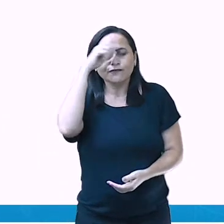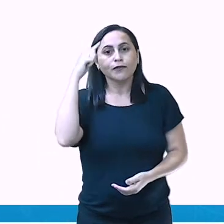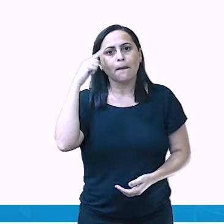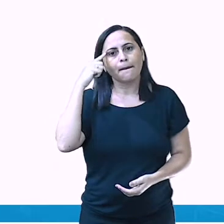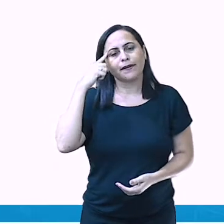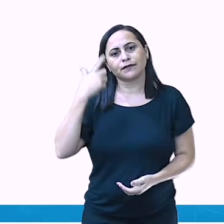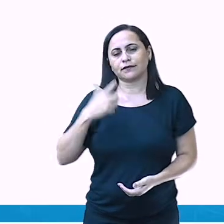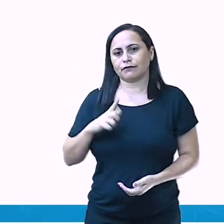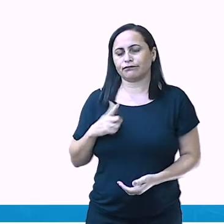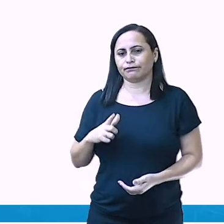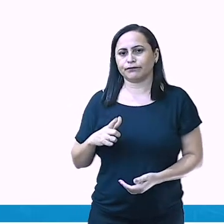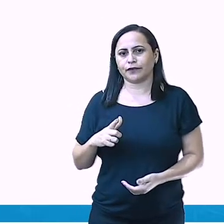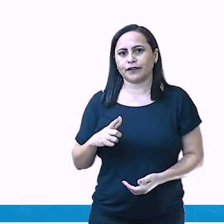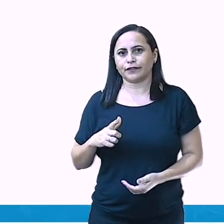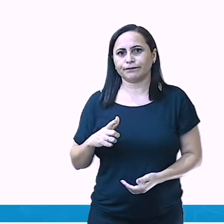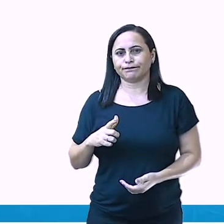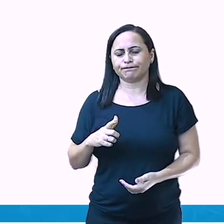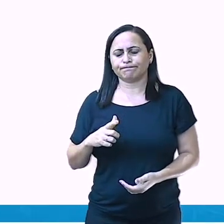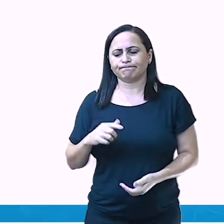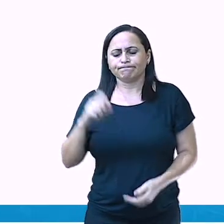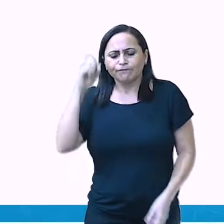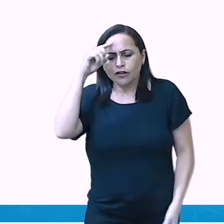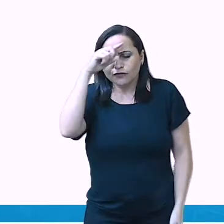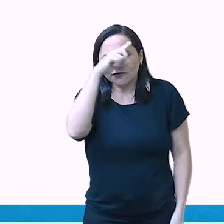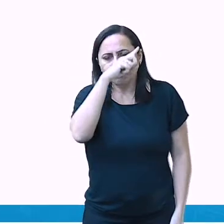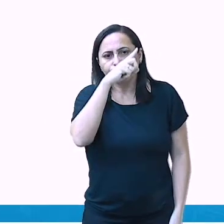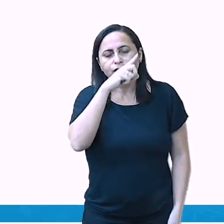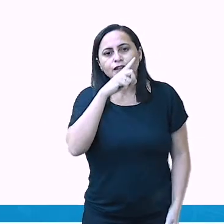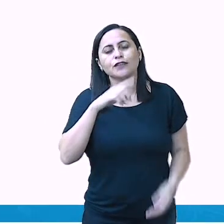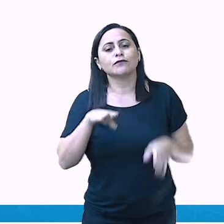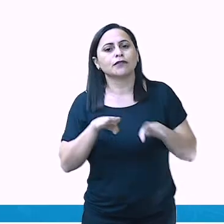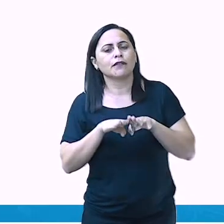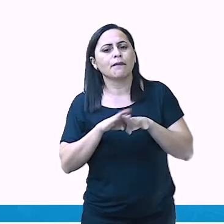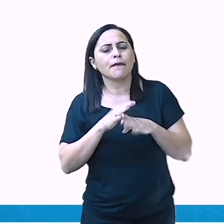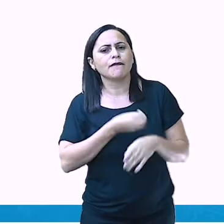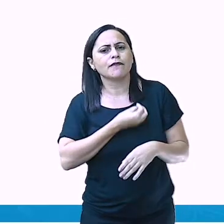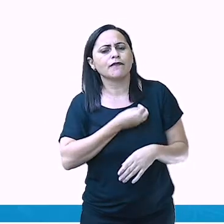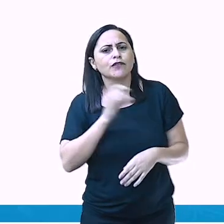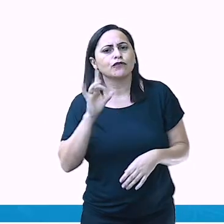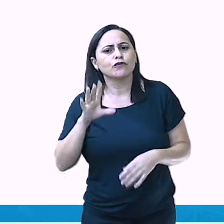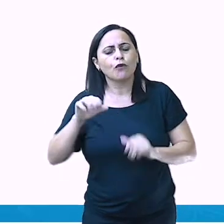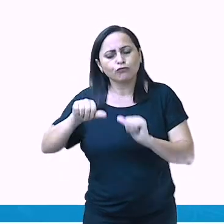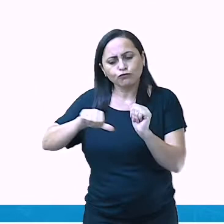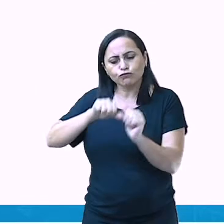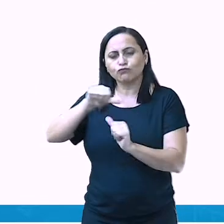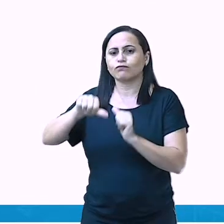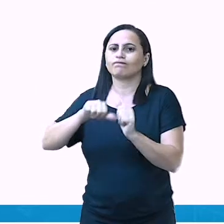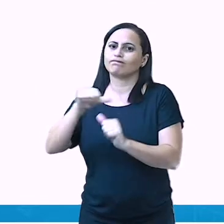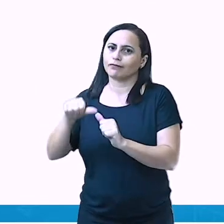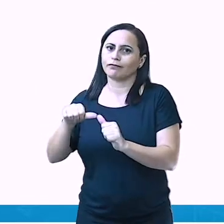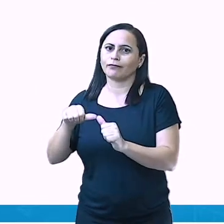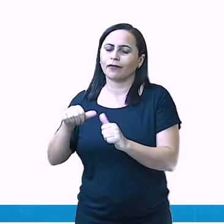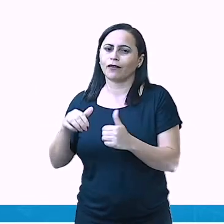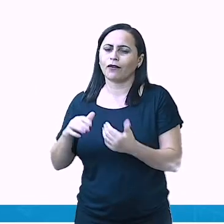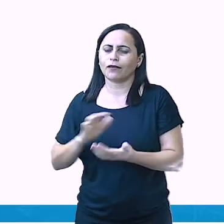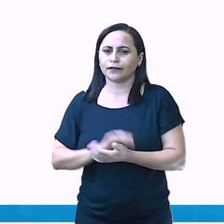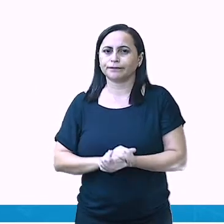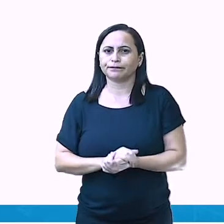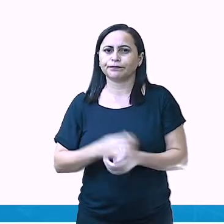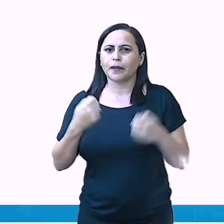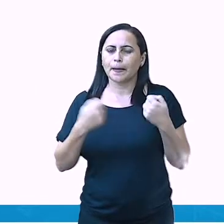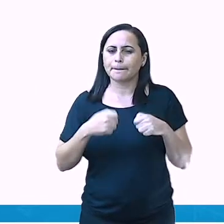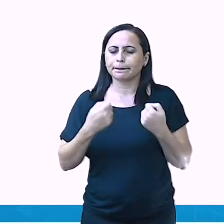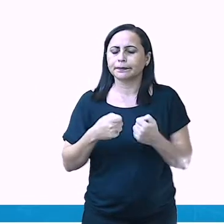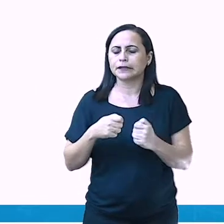difícil também, vamos viver só de troca. Olha, eu vou trocar isso com você e você me dá aquilo que eu necessito. Então, a gente precisa de criar